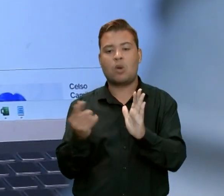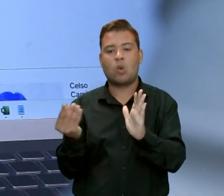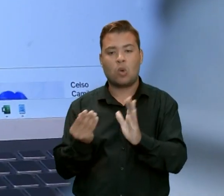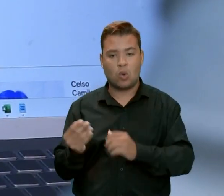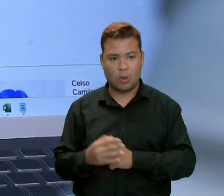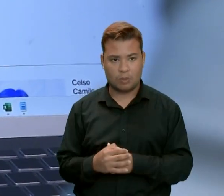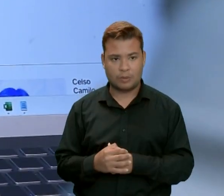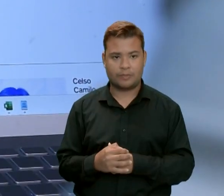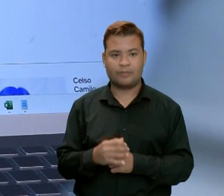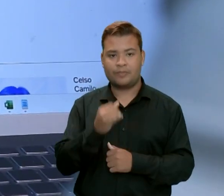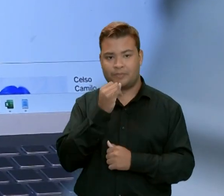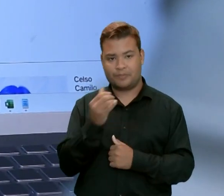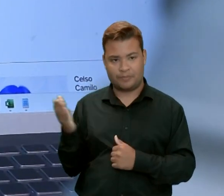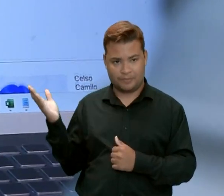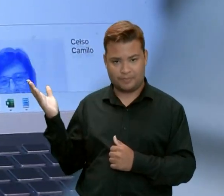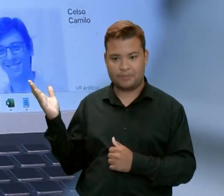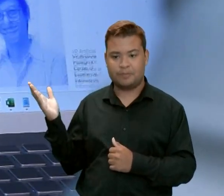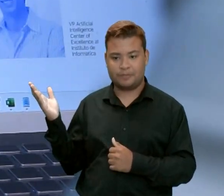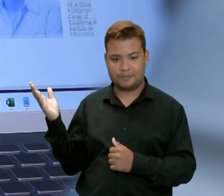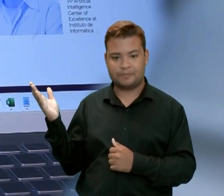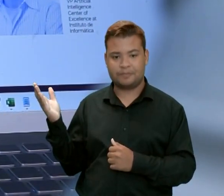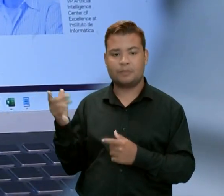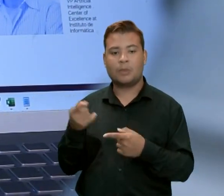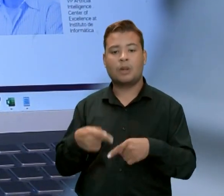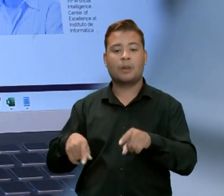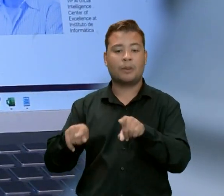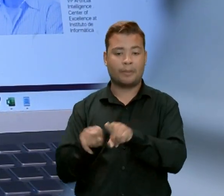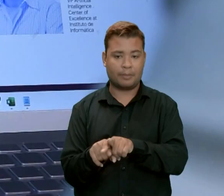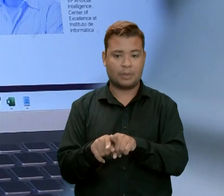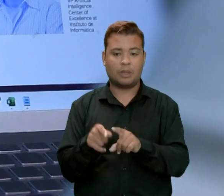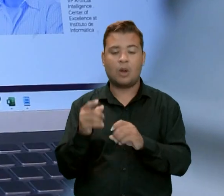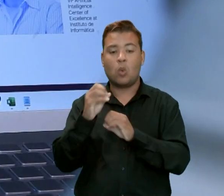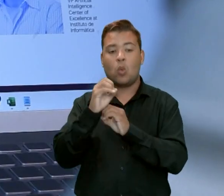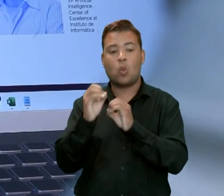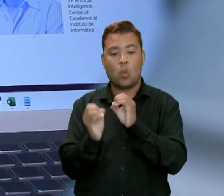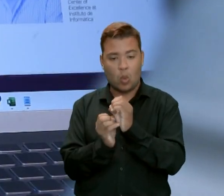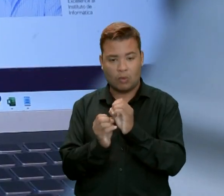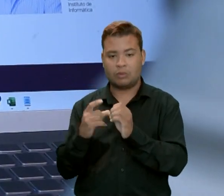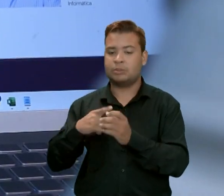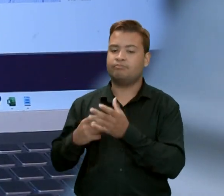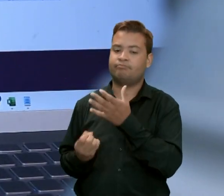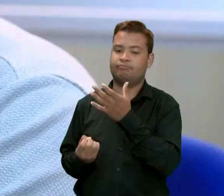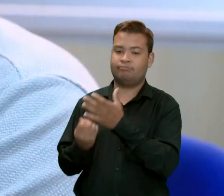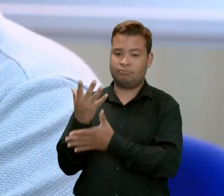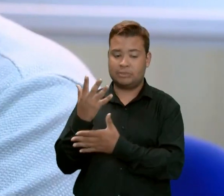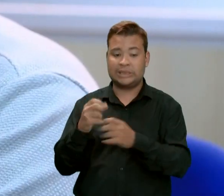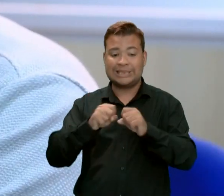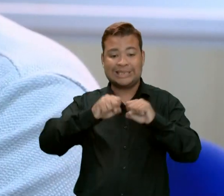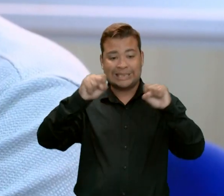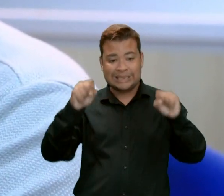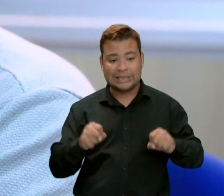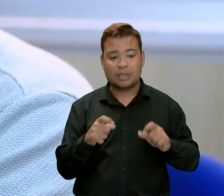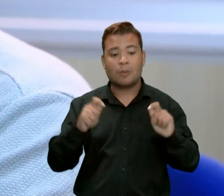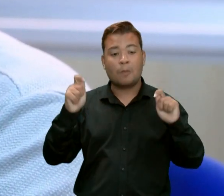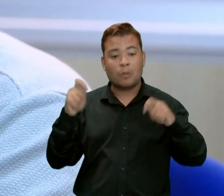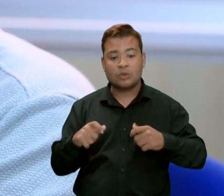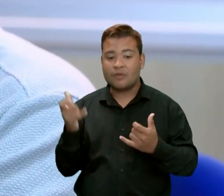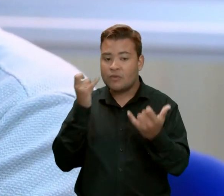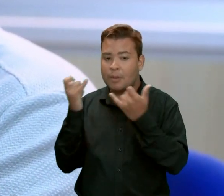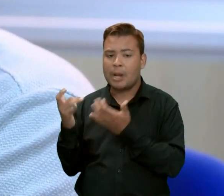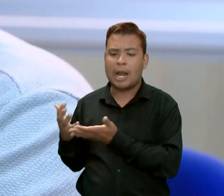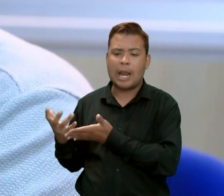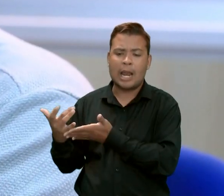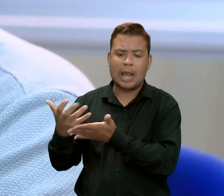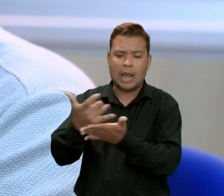A Purple Metrics, em parceria com a UFG, desenvolveu um sistema capaz de coletar dados